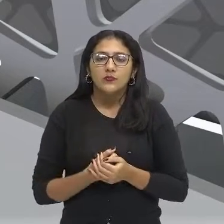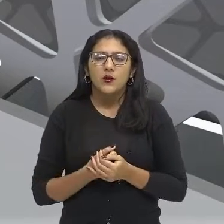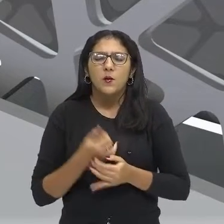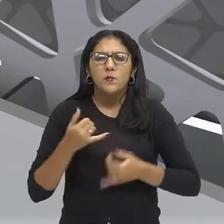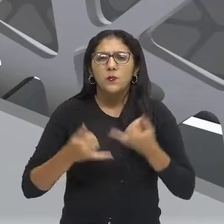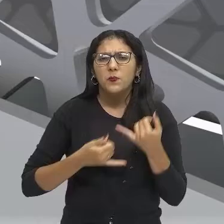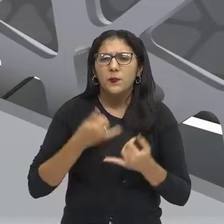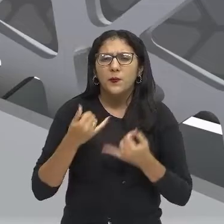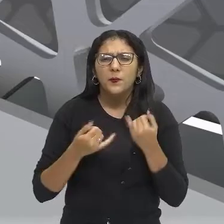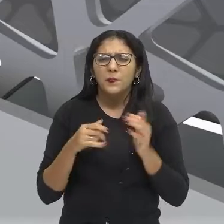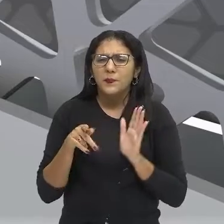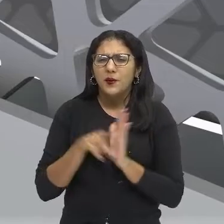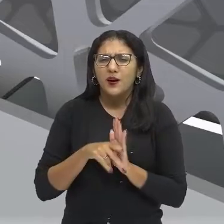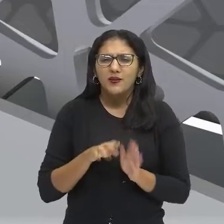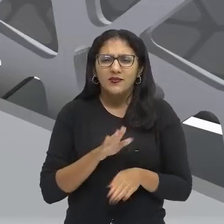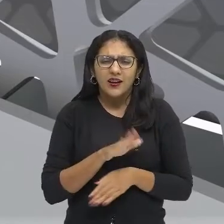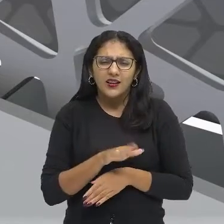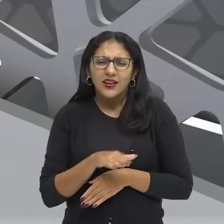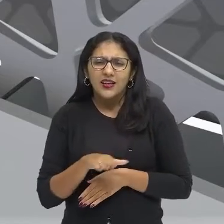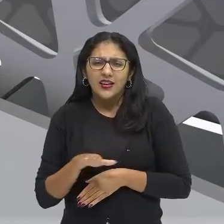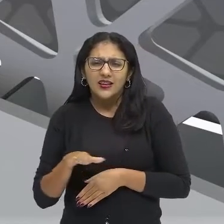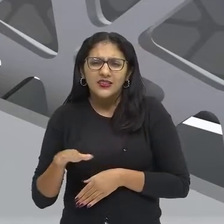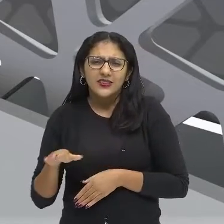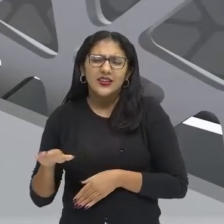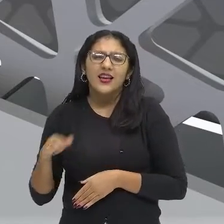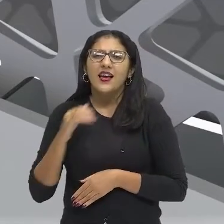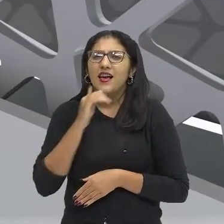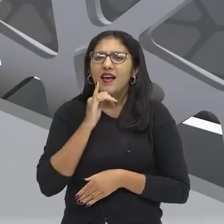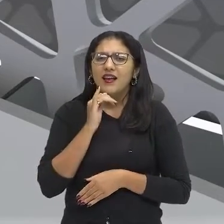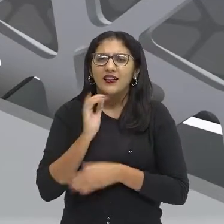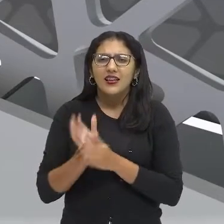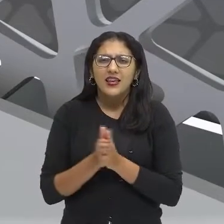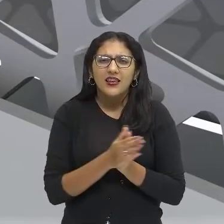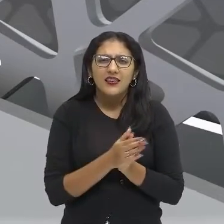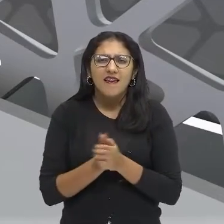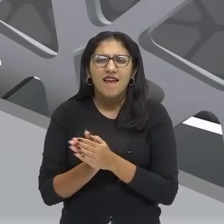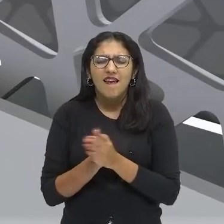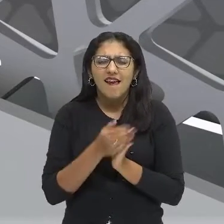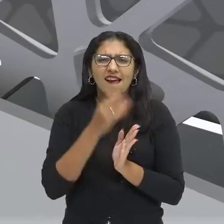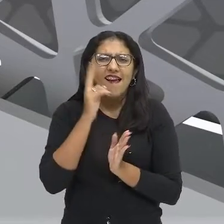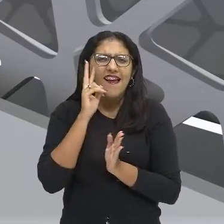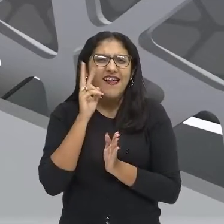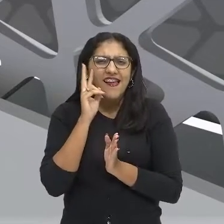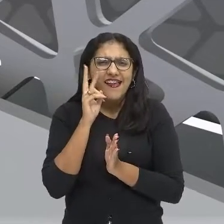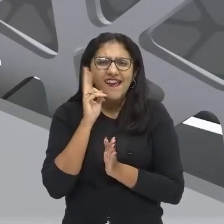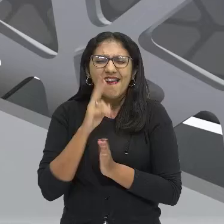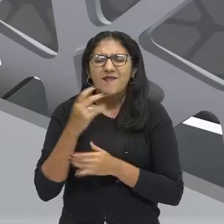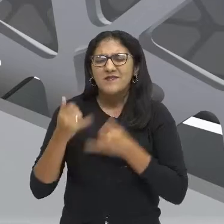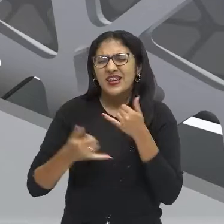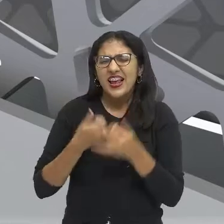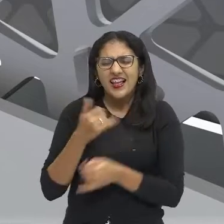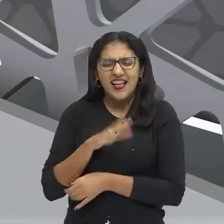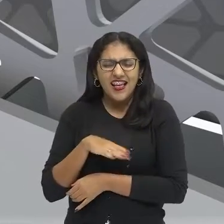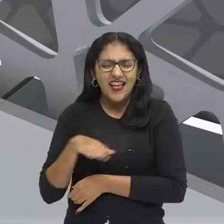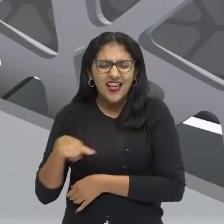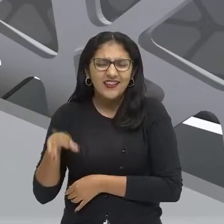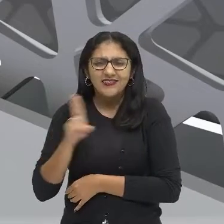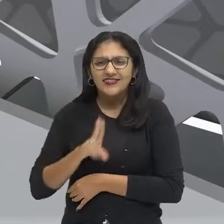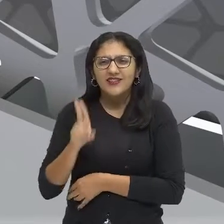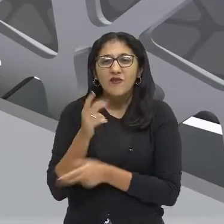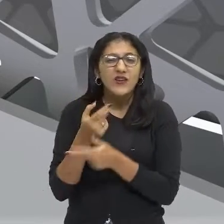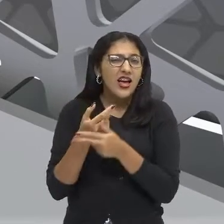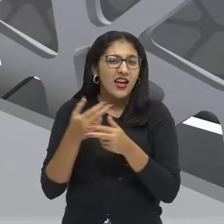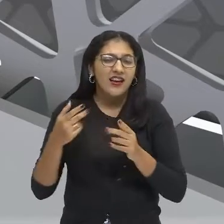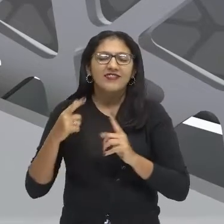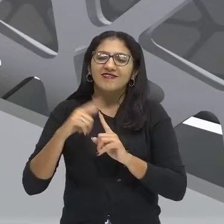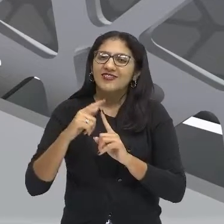lenga-lenga, aquela brincadeira que as crianças brincavam, lenga na lenga, lagu na lagoê e assim por diante. Vários